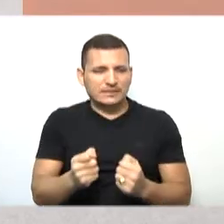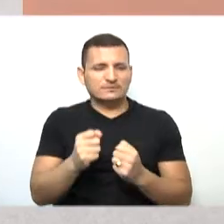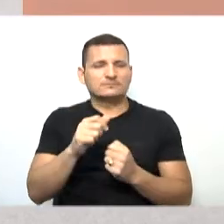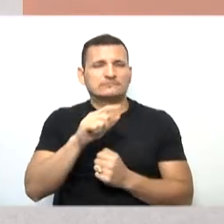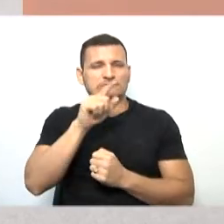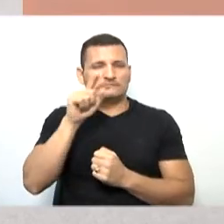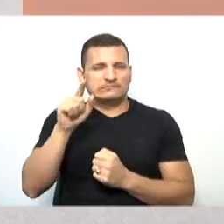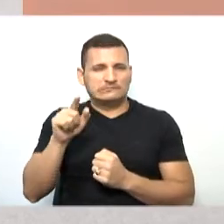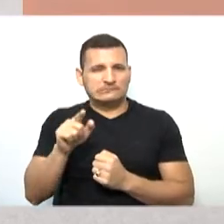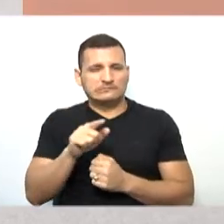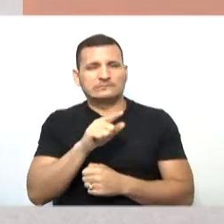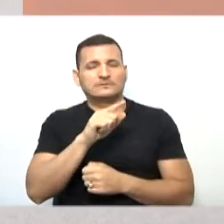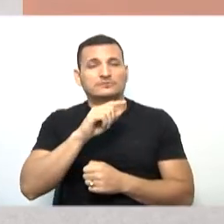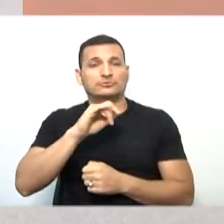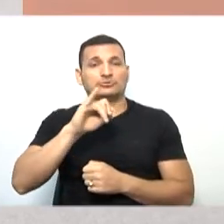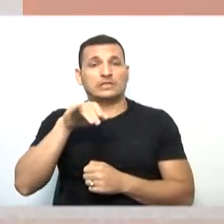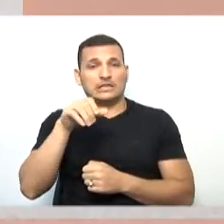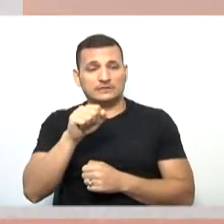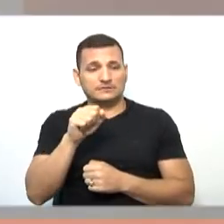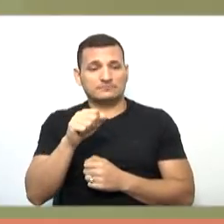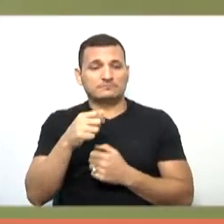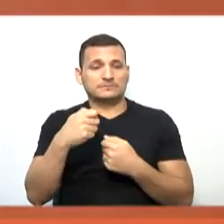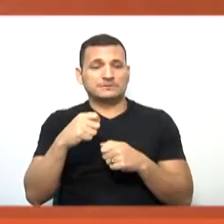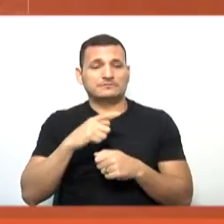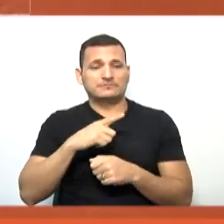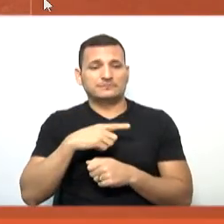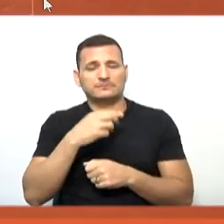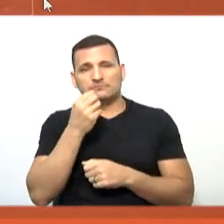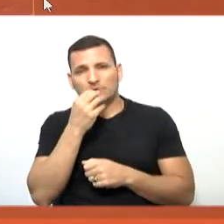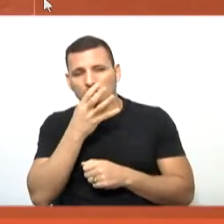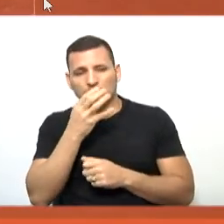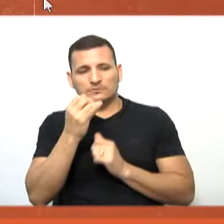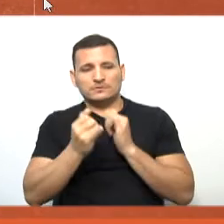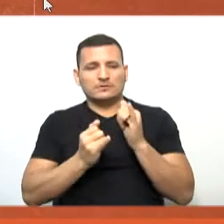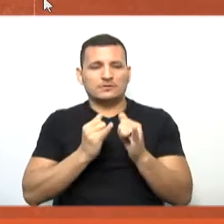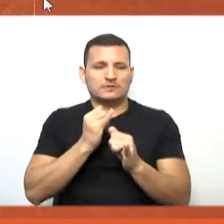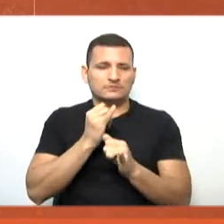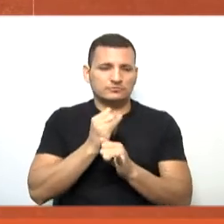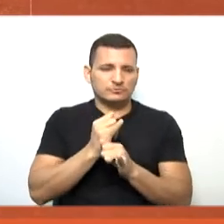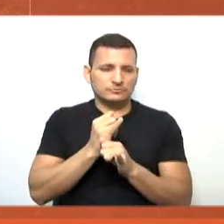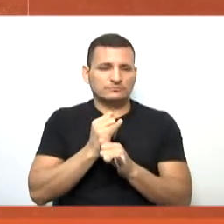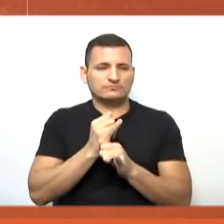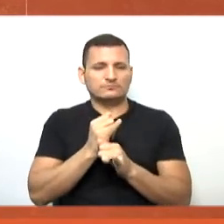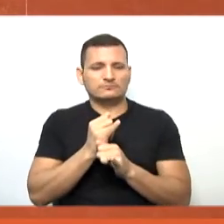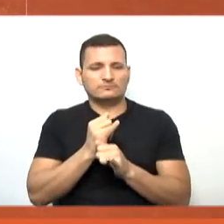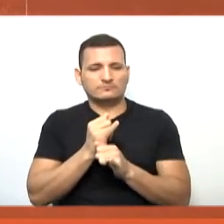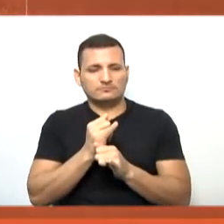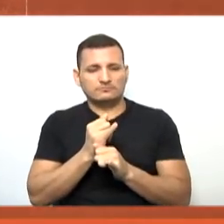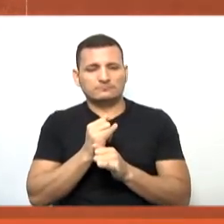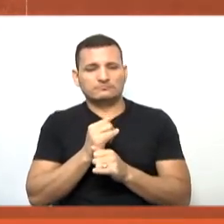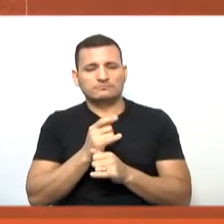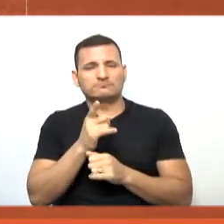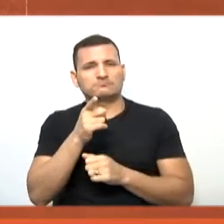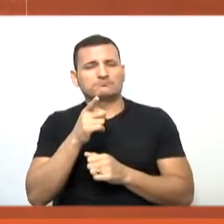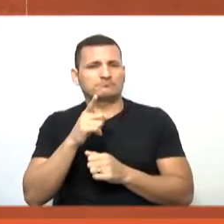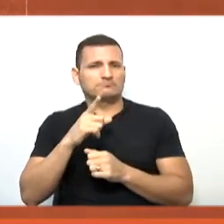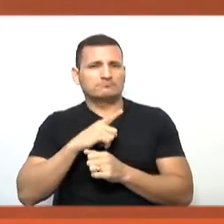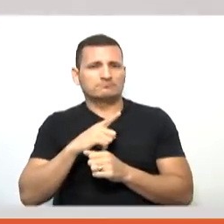muita estrutura de JavaScript, você tem que ter uma boa conexão, uma boa internet, né? Para que ele